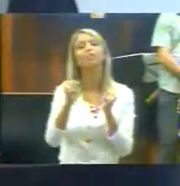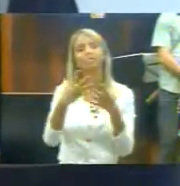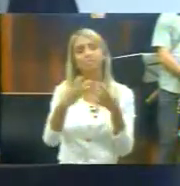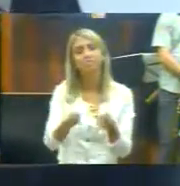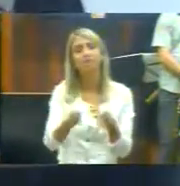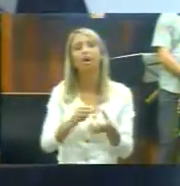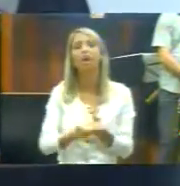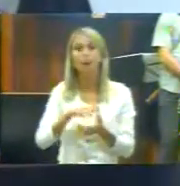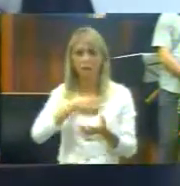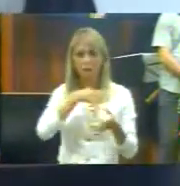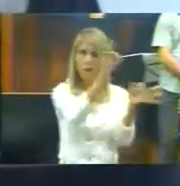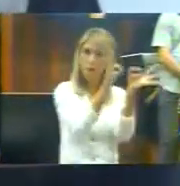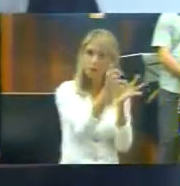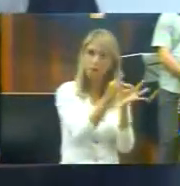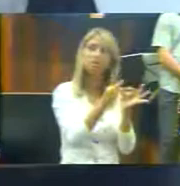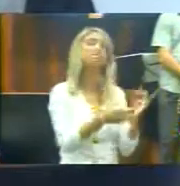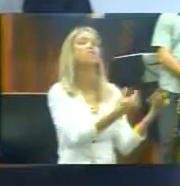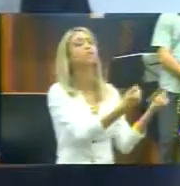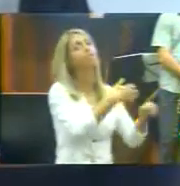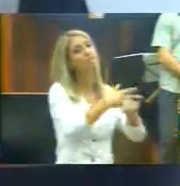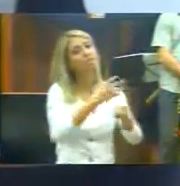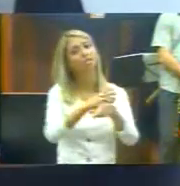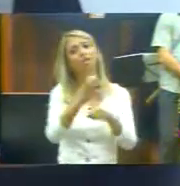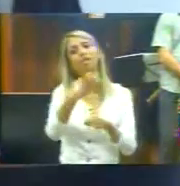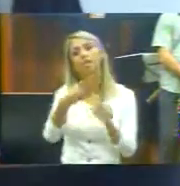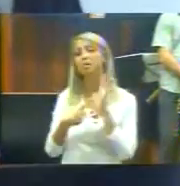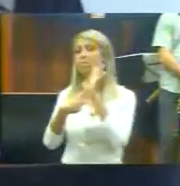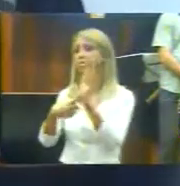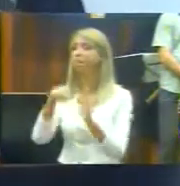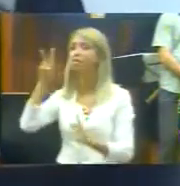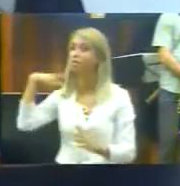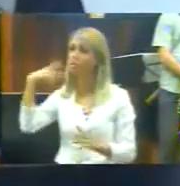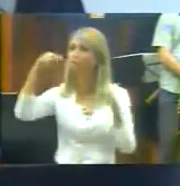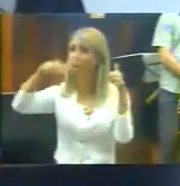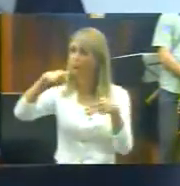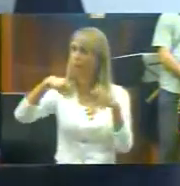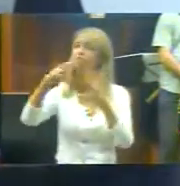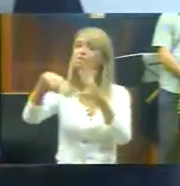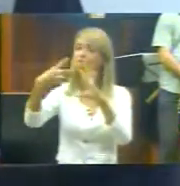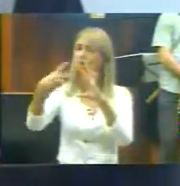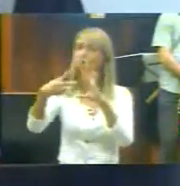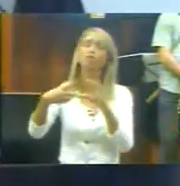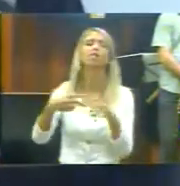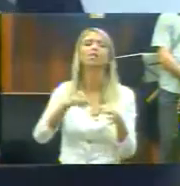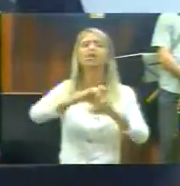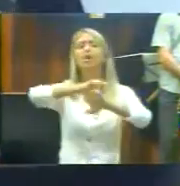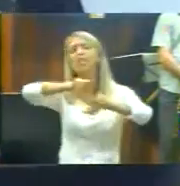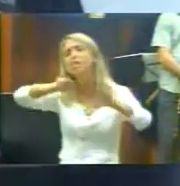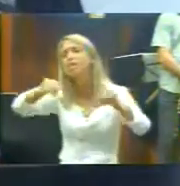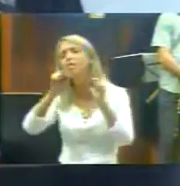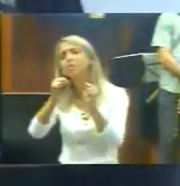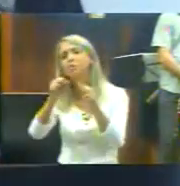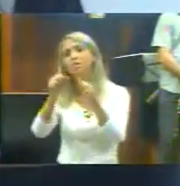projeto Parlamento Juvenil iremos propor aos vereadores da casa várias medidas que tragam